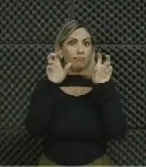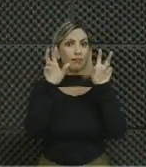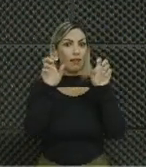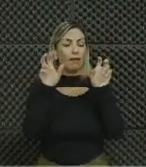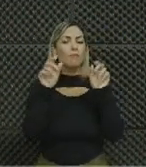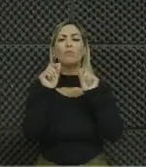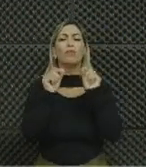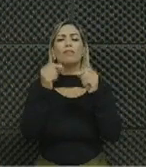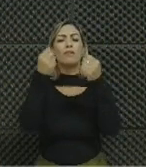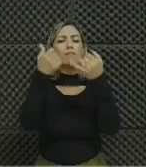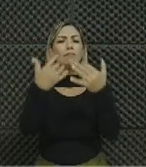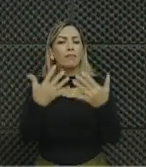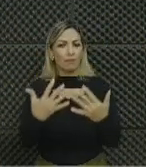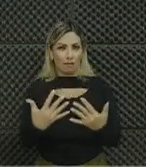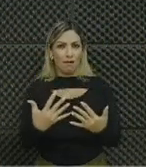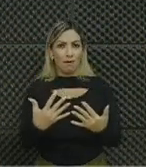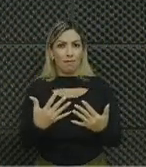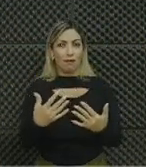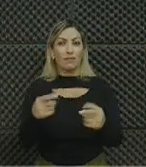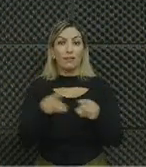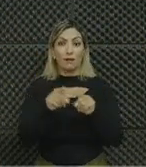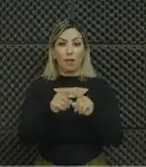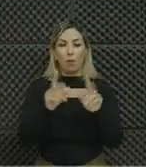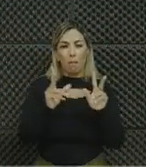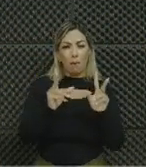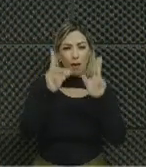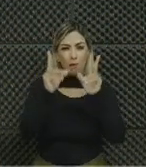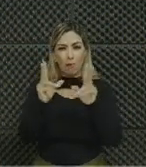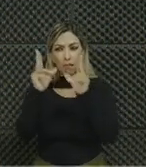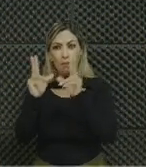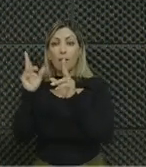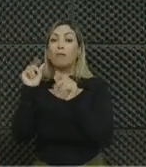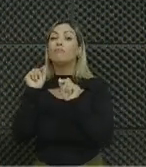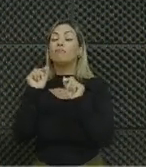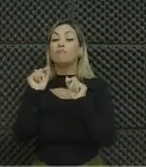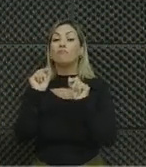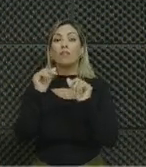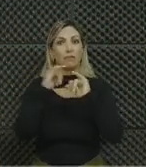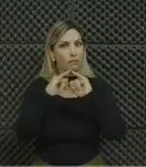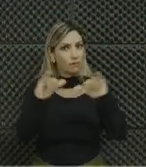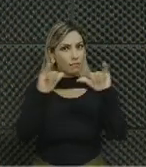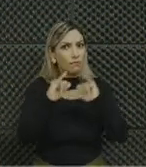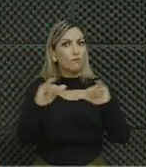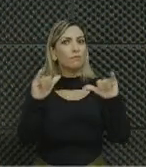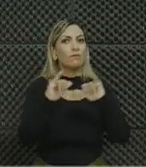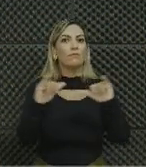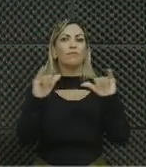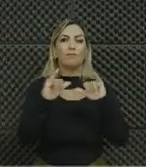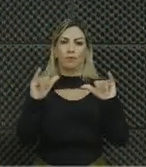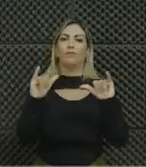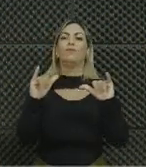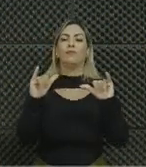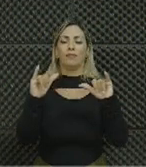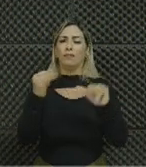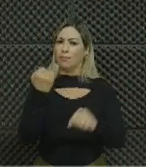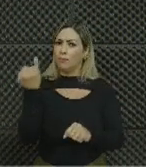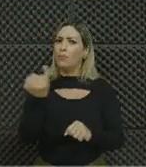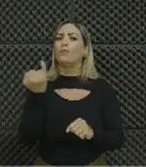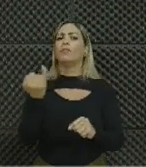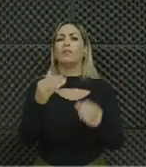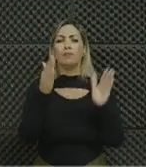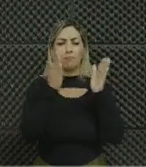assunto, né, o tema, e os recortes, aquelas informações, né,